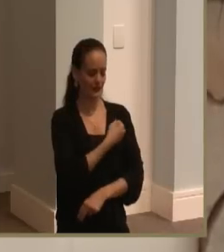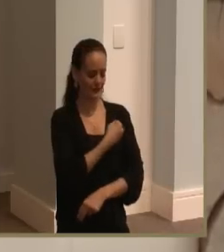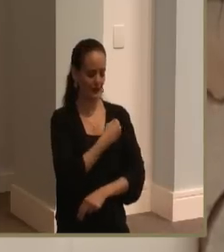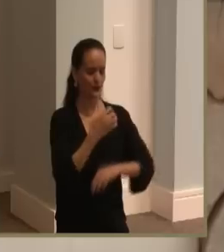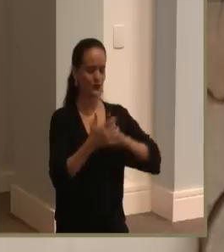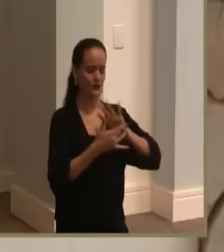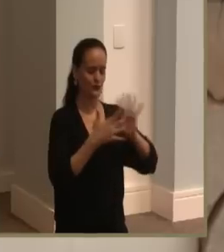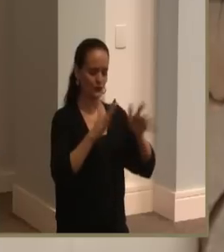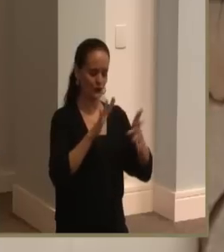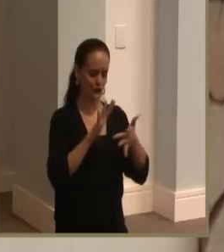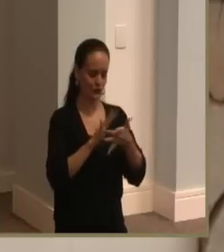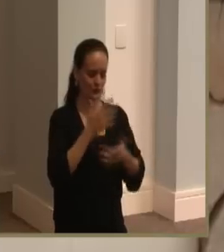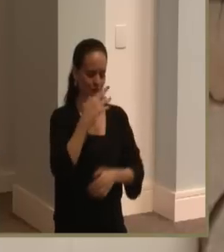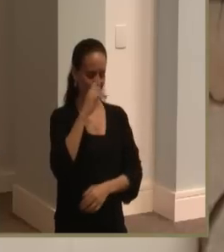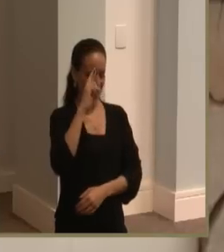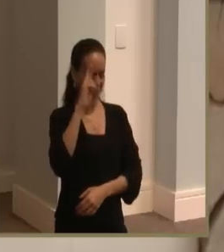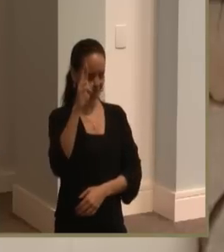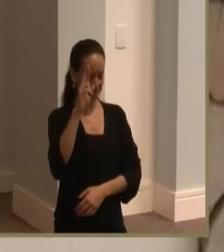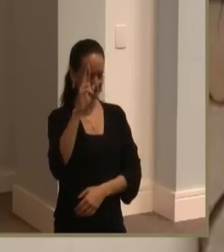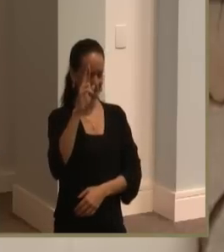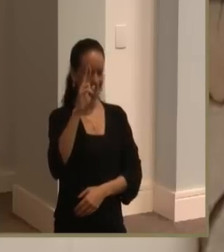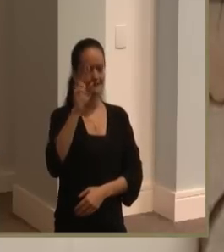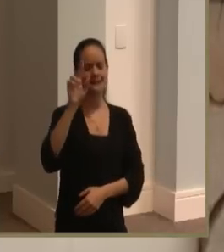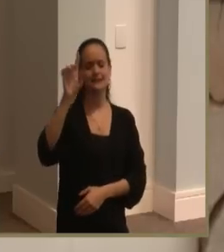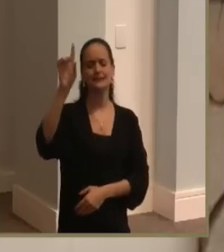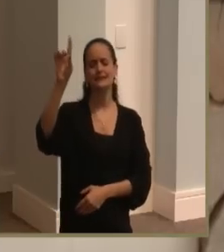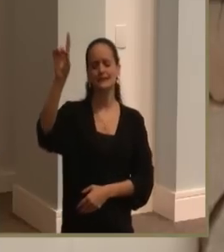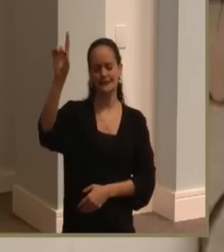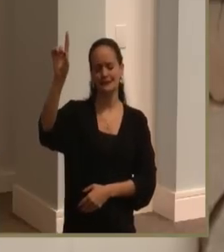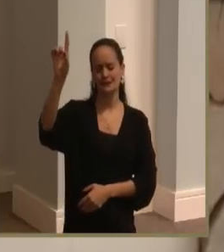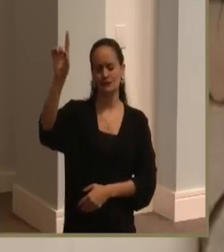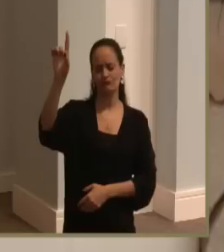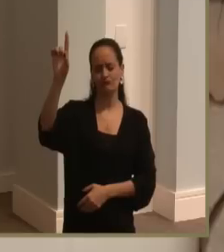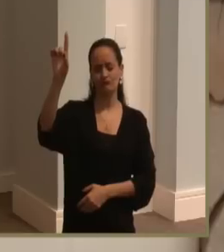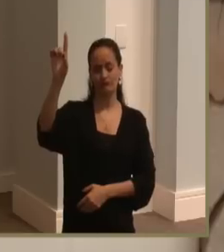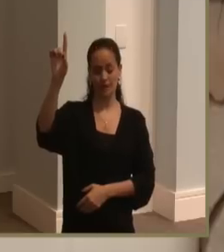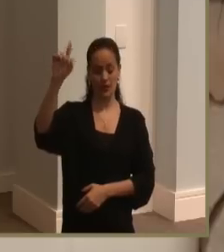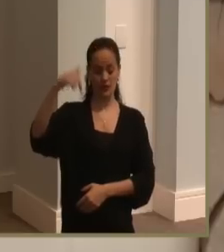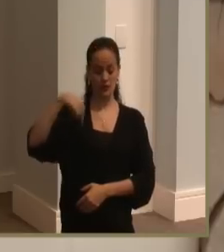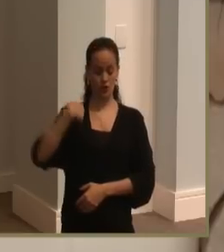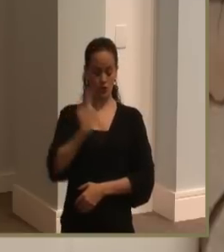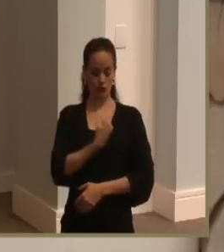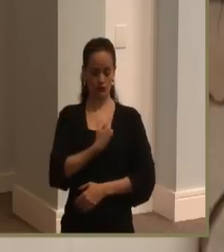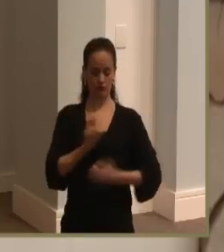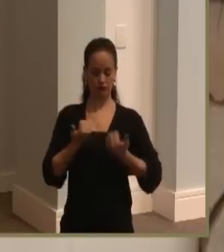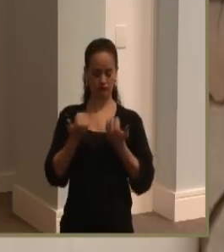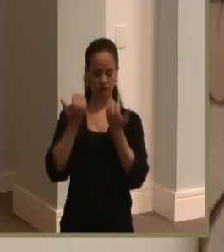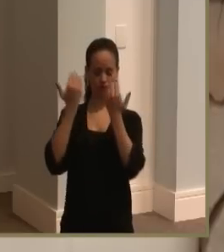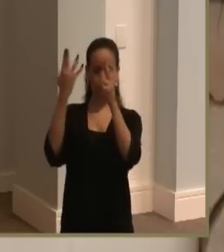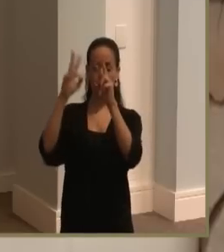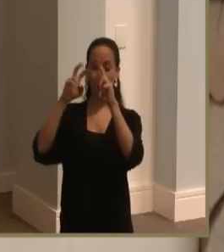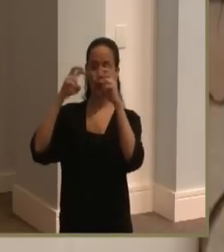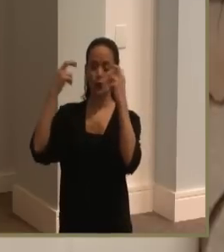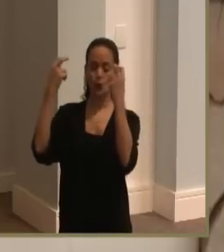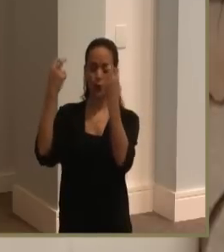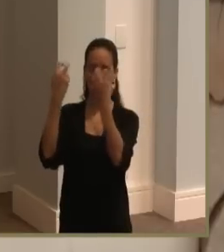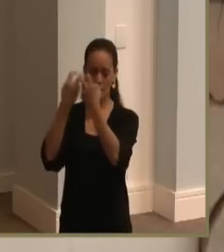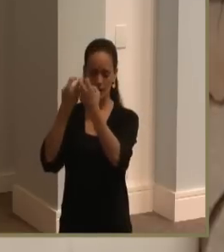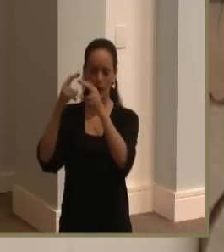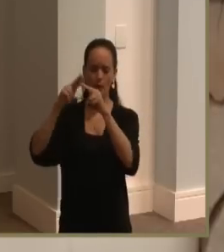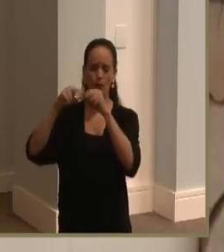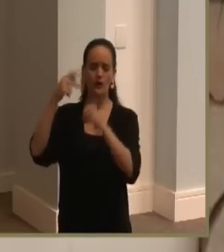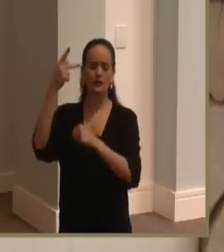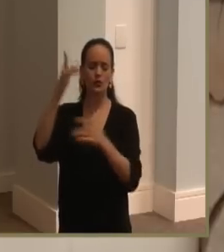Jesus, o nosso Senhor. Ó Deus, enquanto te prestamos este culto, que pela tua infinita misericórdia